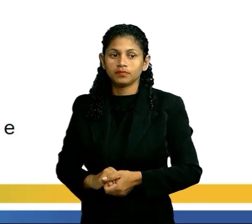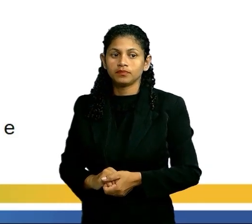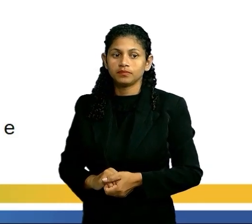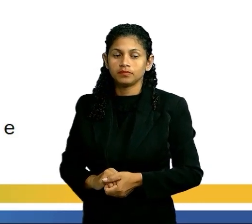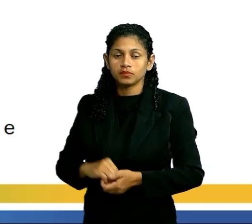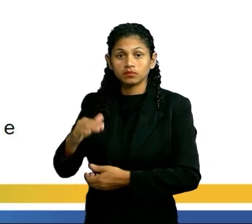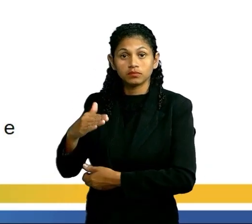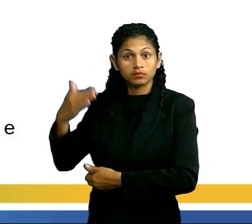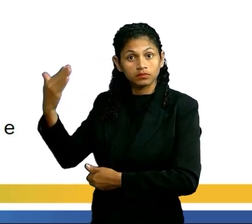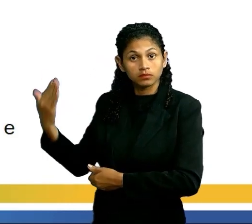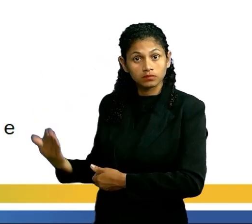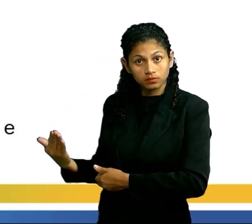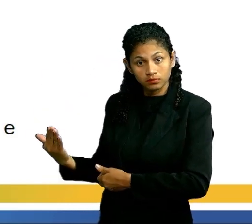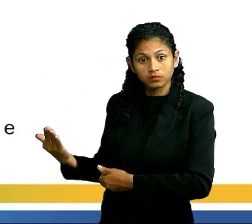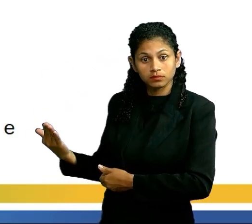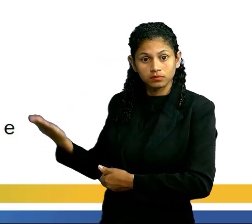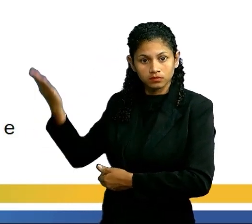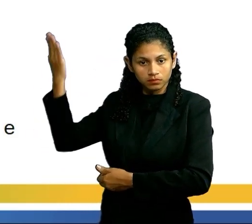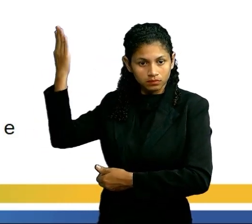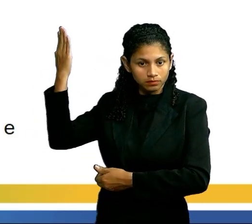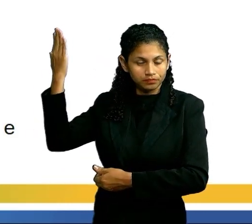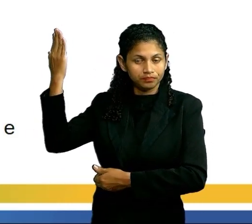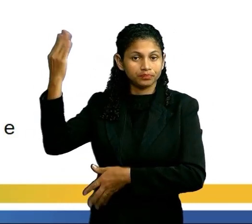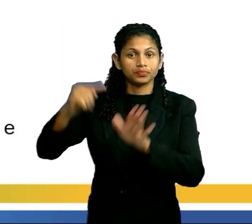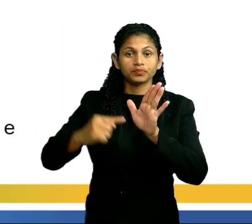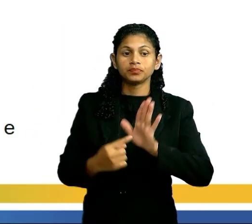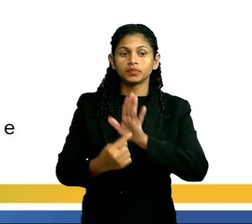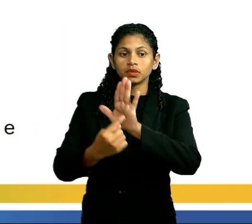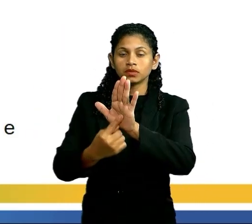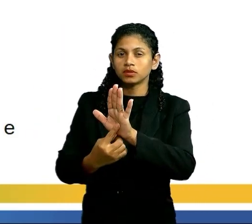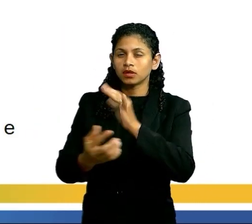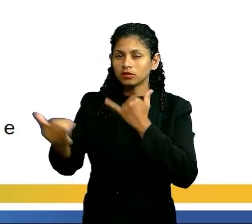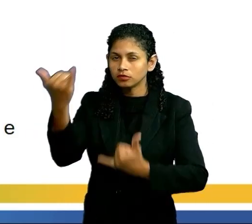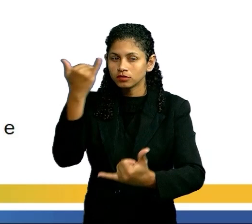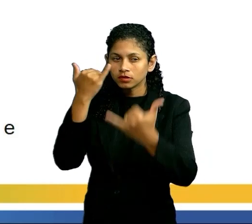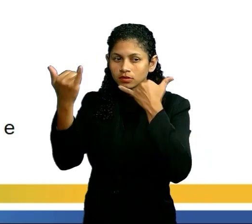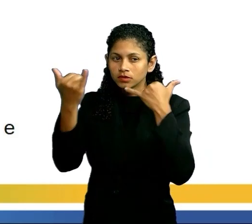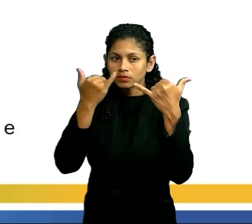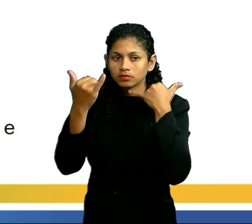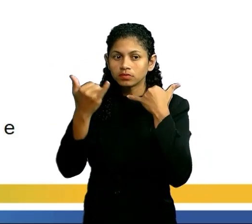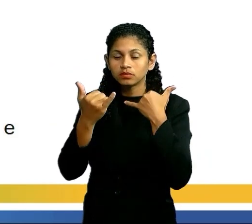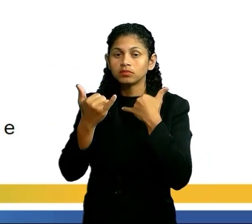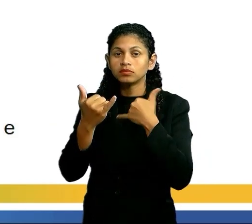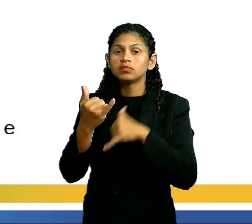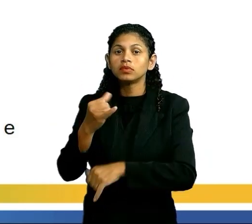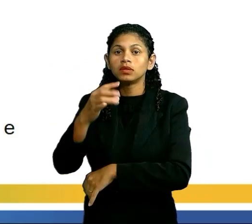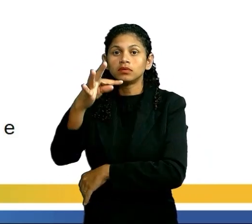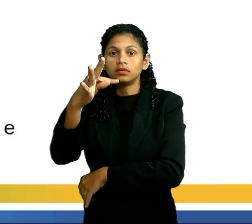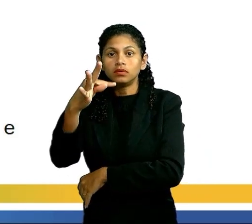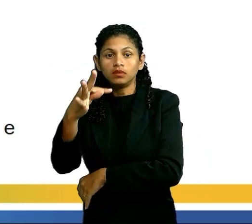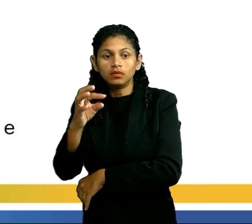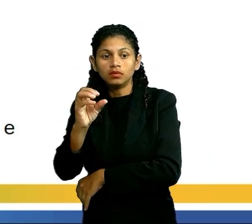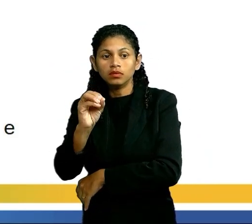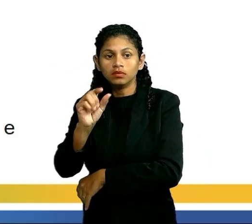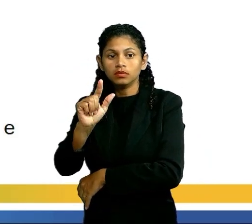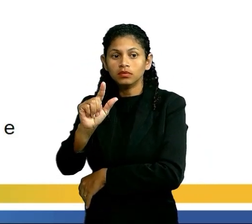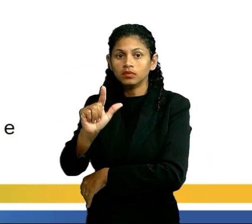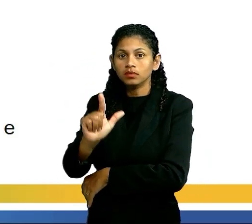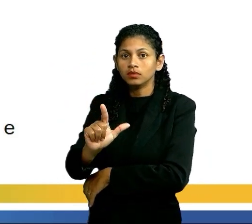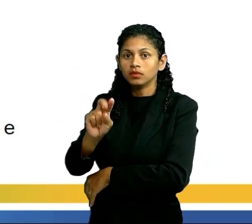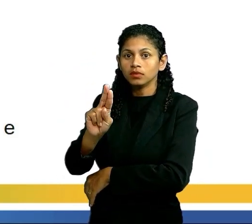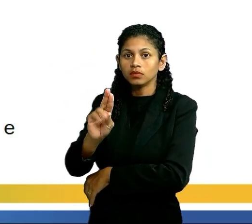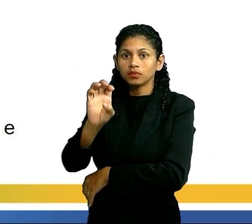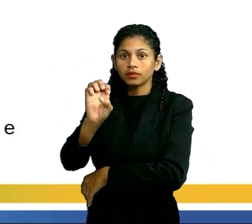Ao lado são apresentadas informações sobre o tolueno. Aí vocês estão vendo esse quadro